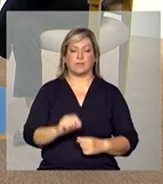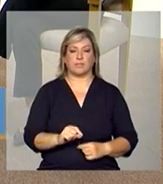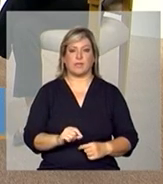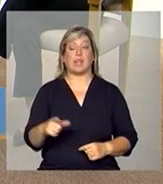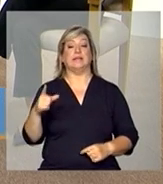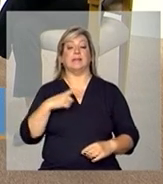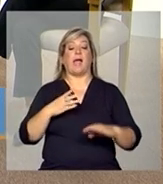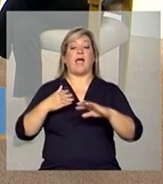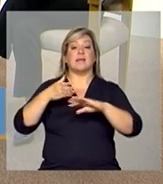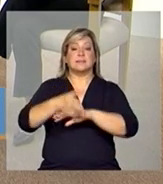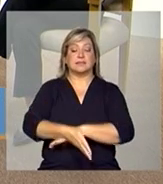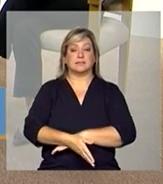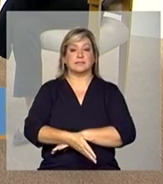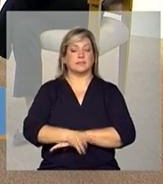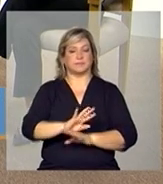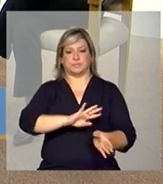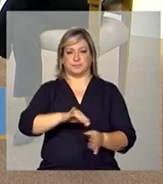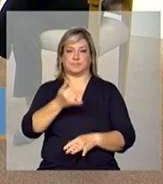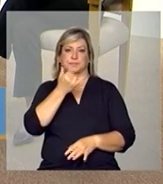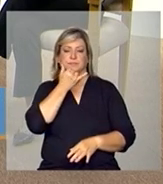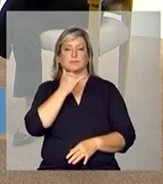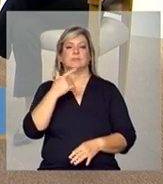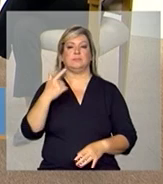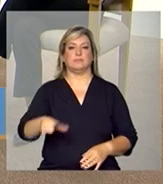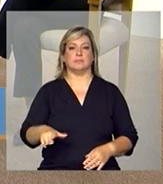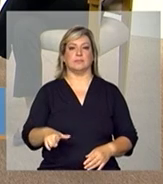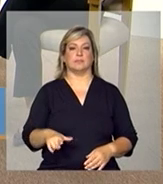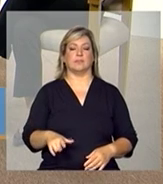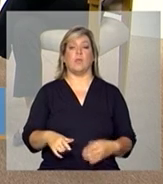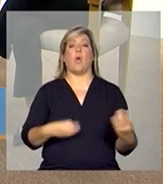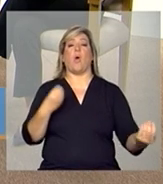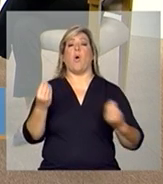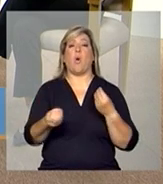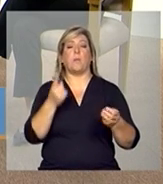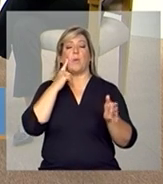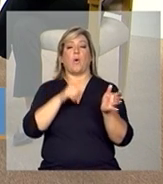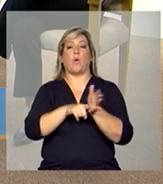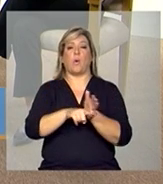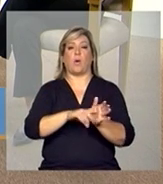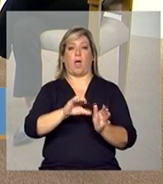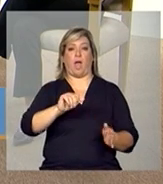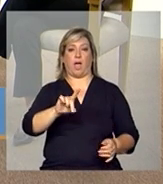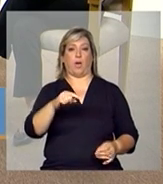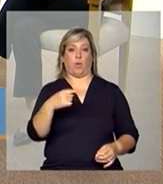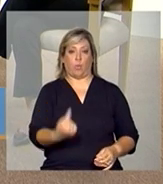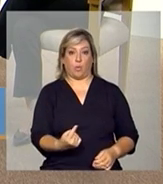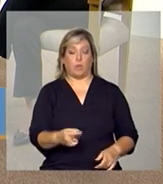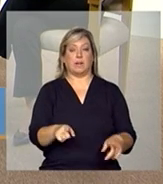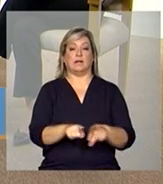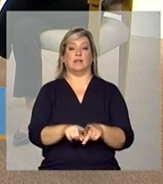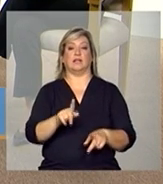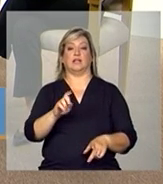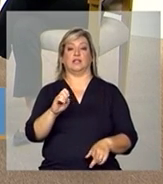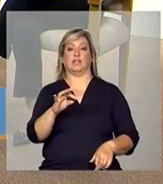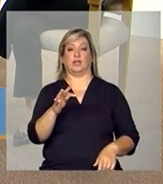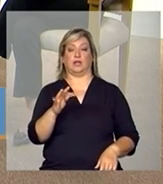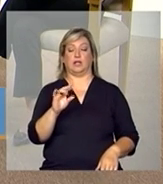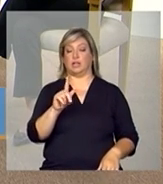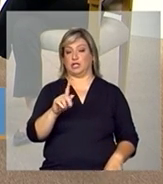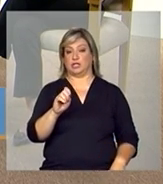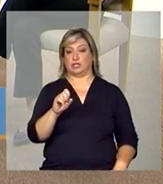sistema não isso eu já perguntei perdão como consultar o CAD único os gestores do suas possuem